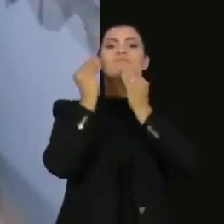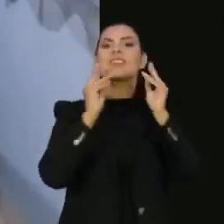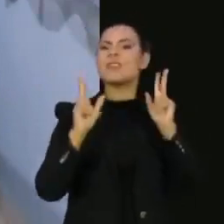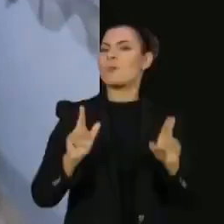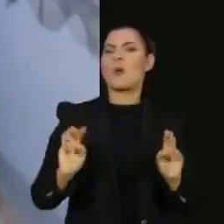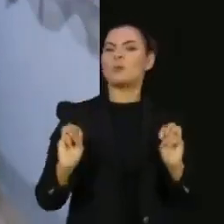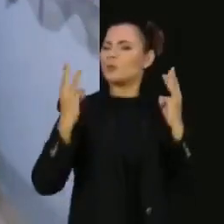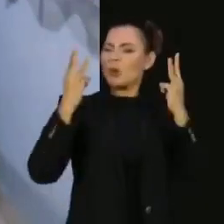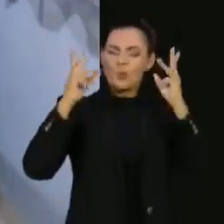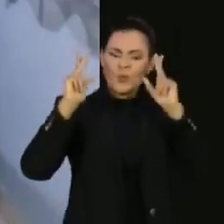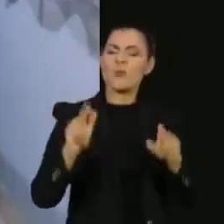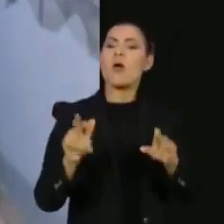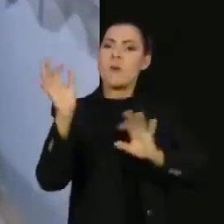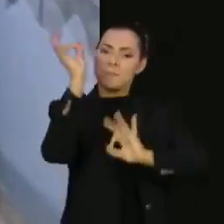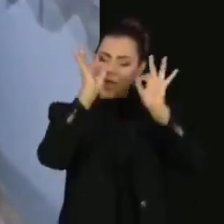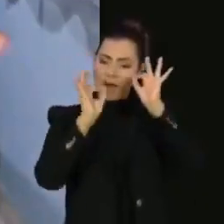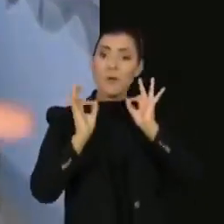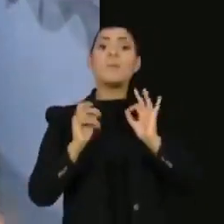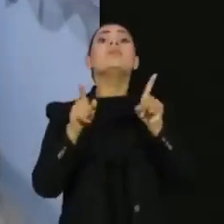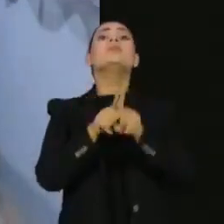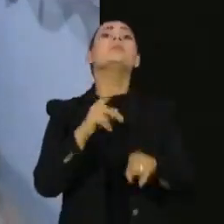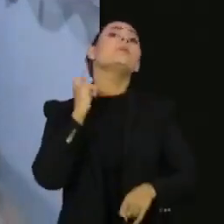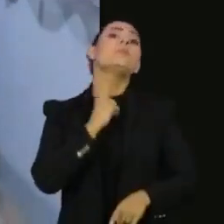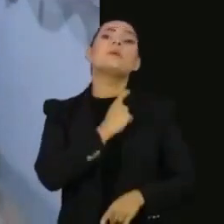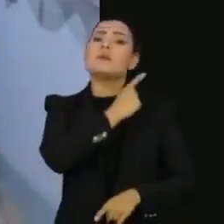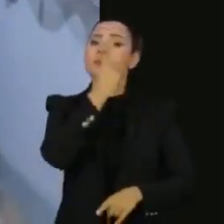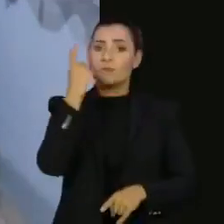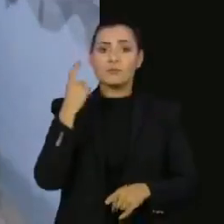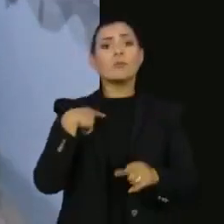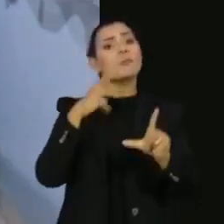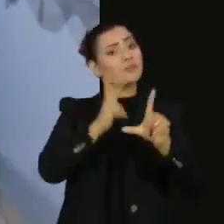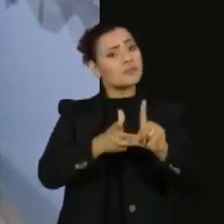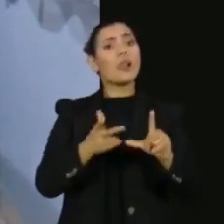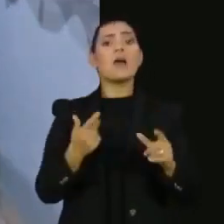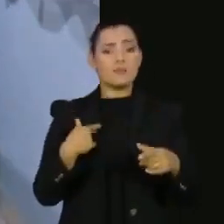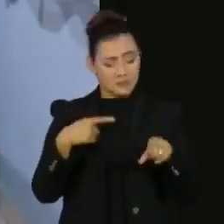show, me arrumar. Até perfume eu passo para fazer uma live, sabe? Maravilha.